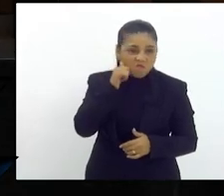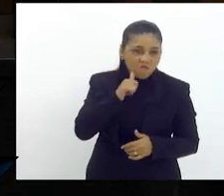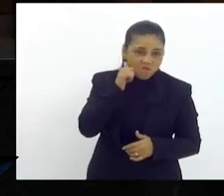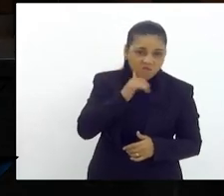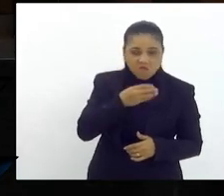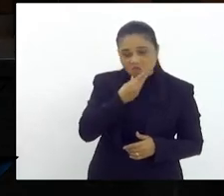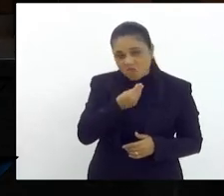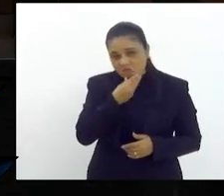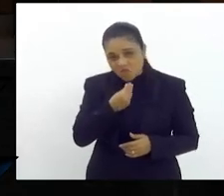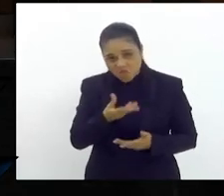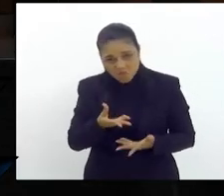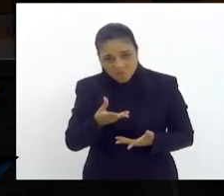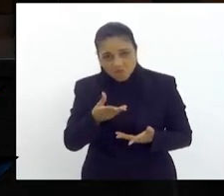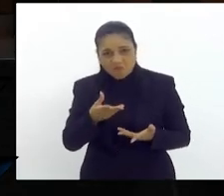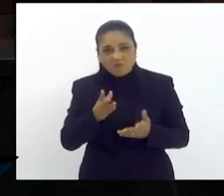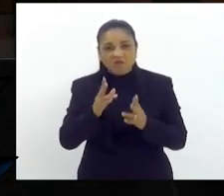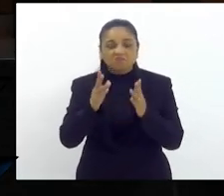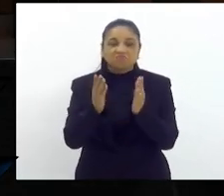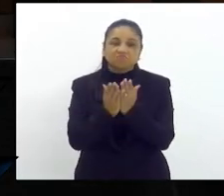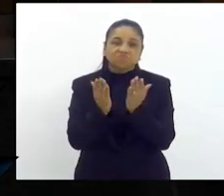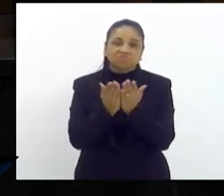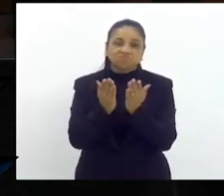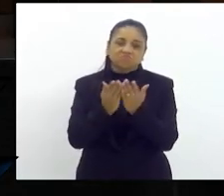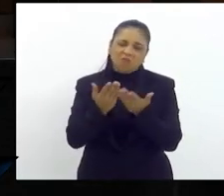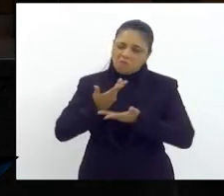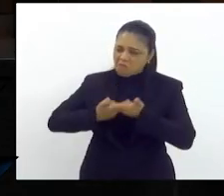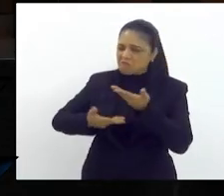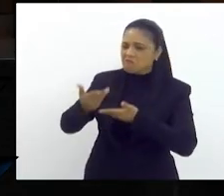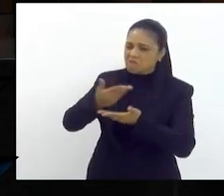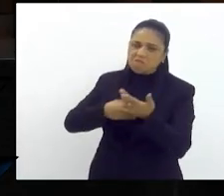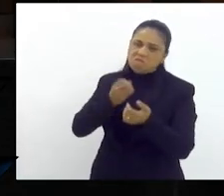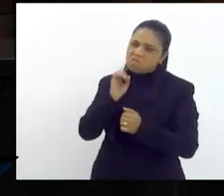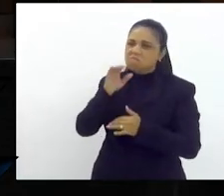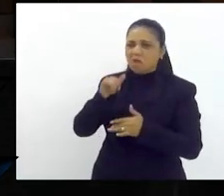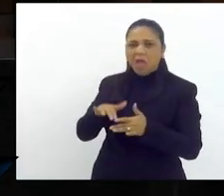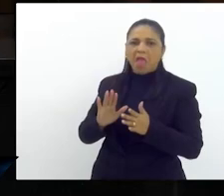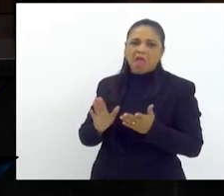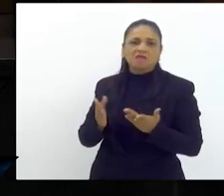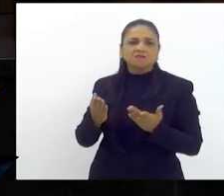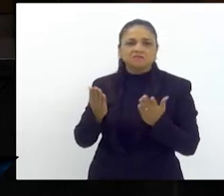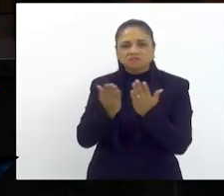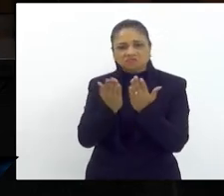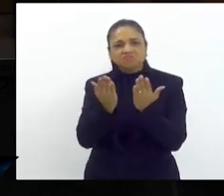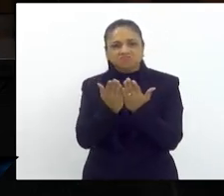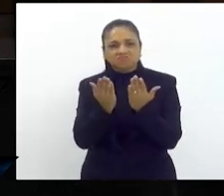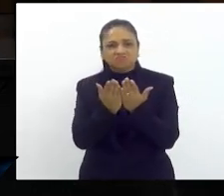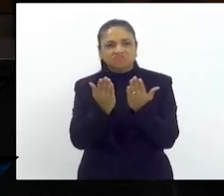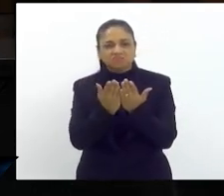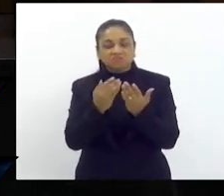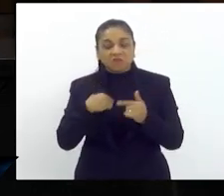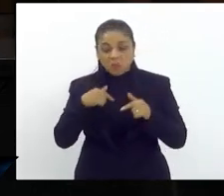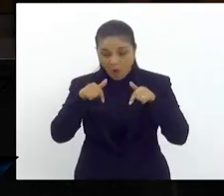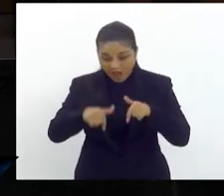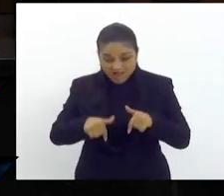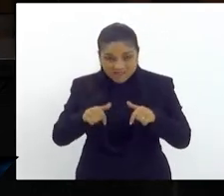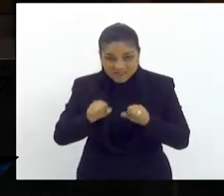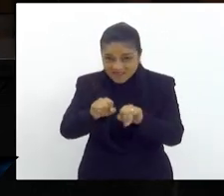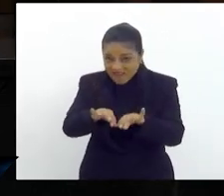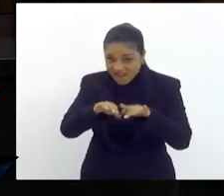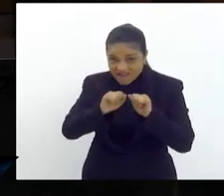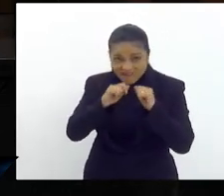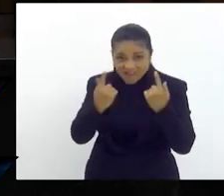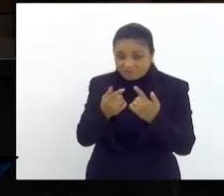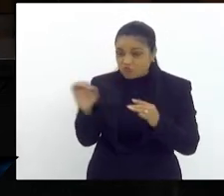e se dá muito bem com os crentes mas eu não vi aqui nesta casa nenhuma manifestação desse